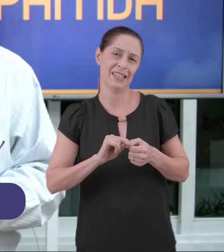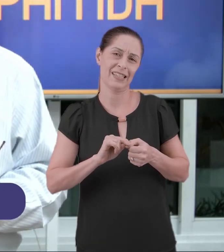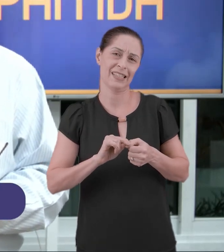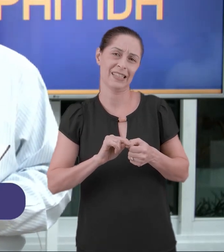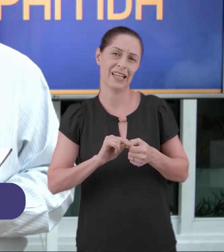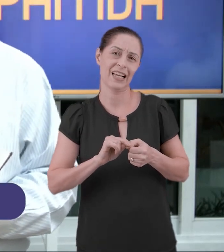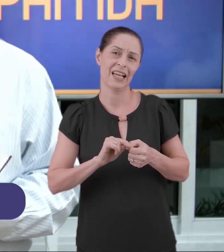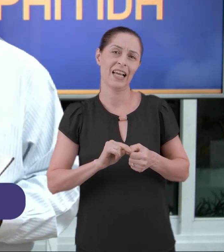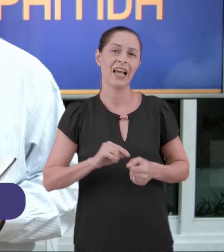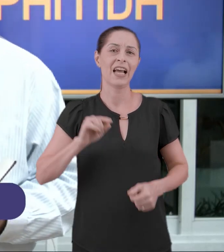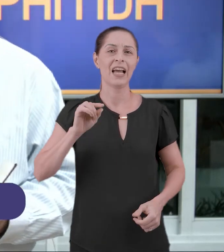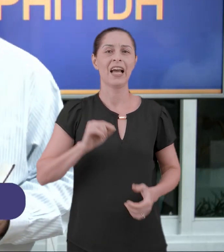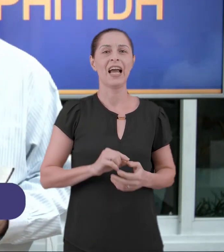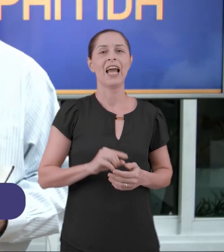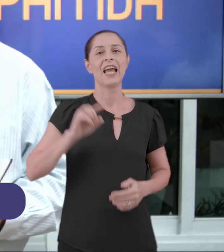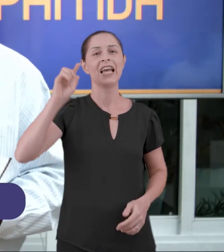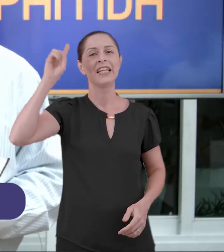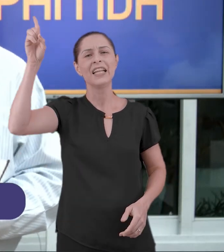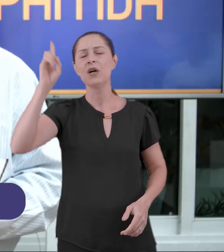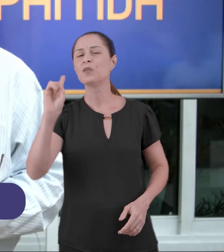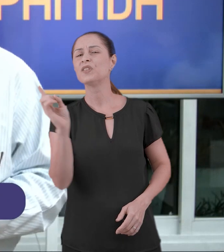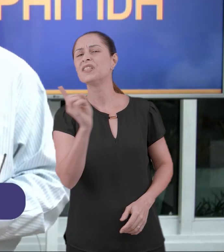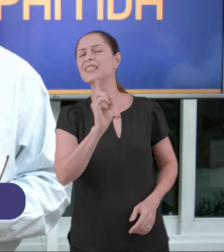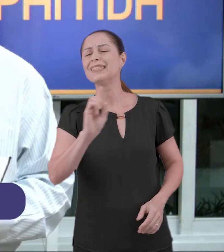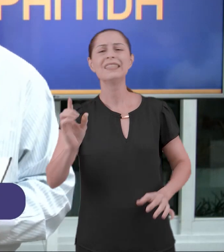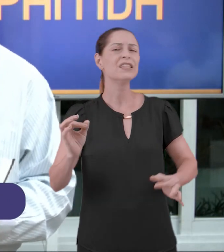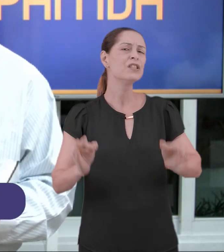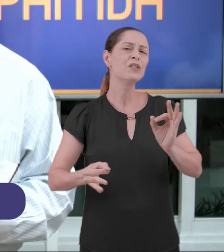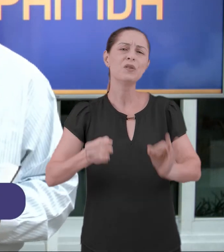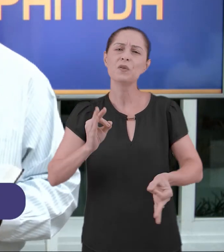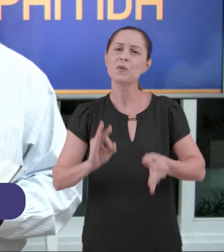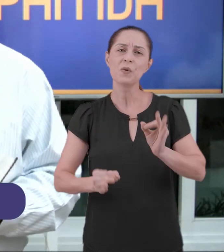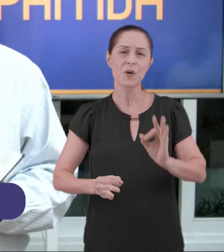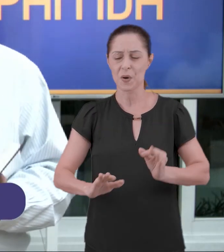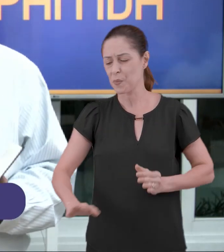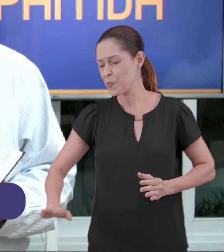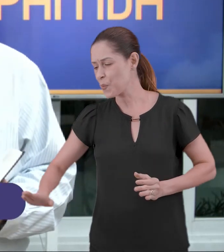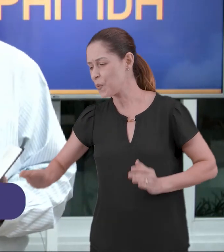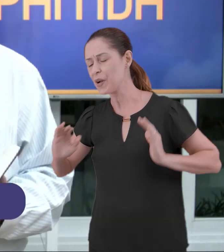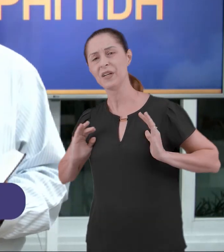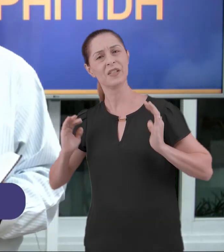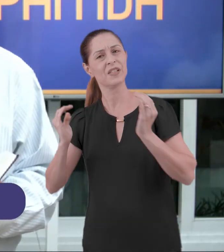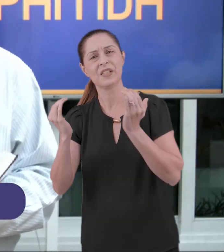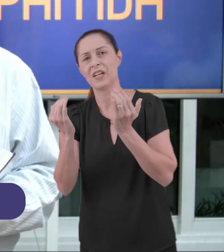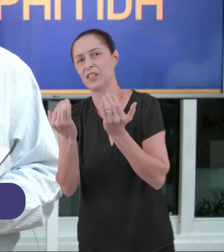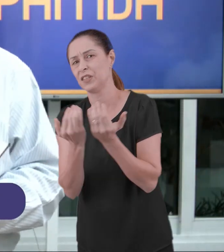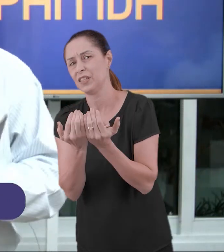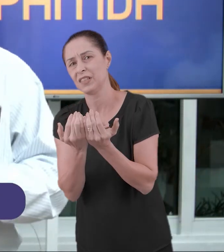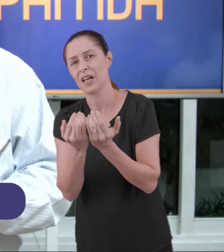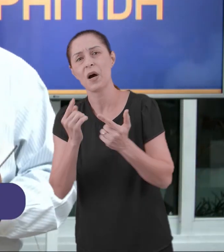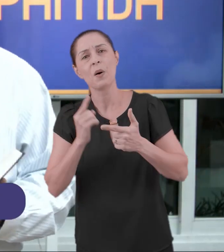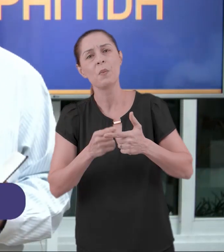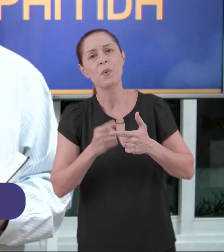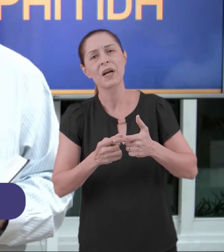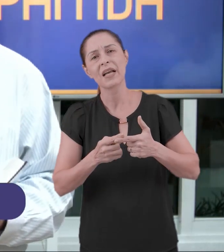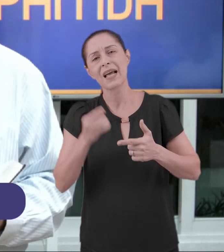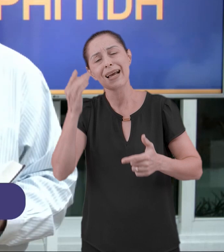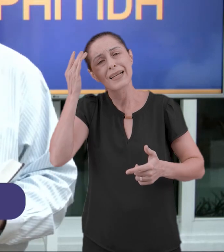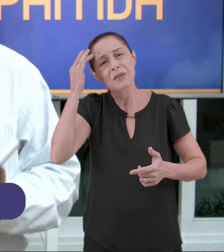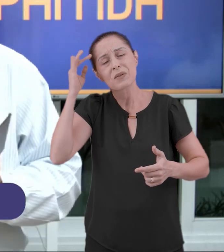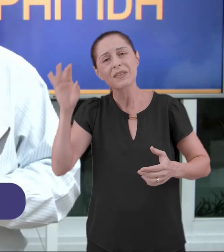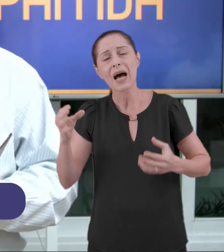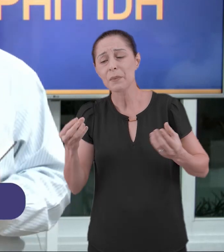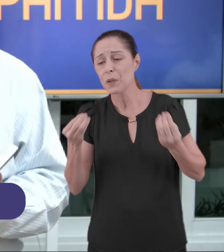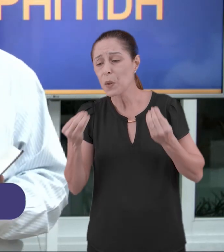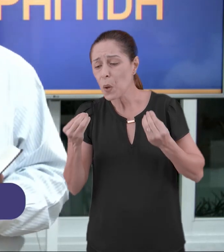Deus jamais cobrará de alguém que não teve capacidade de decidir, né,